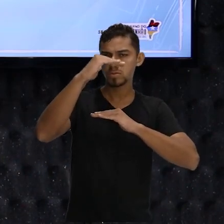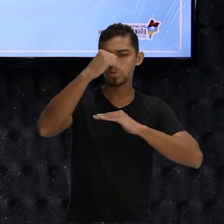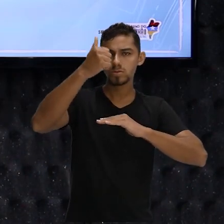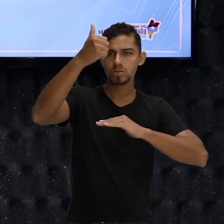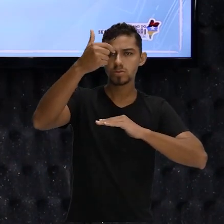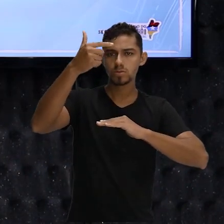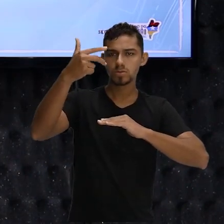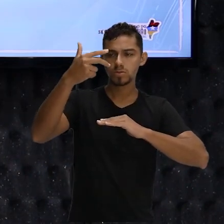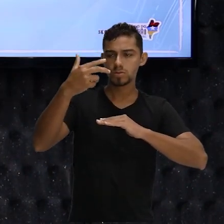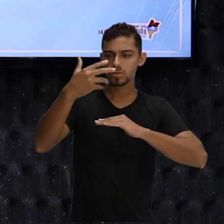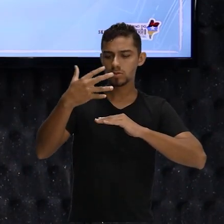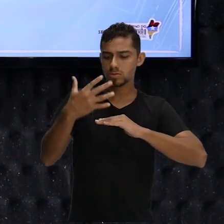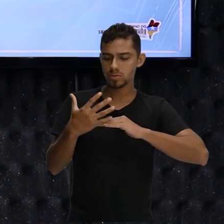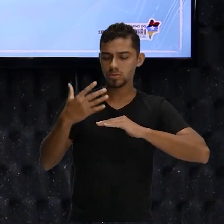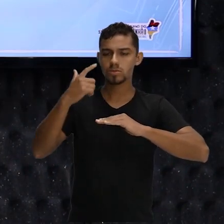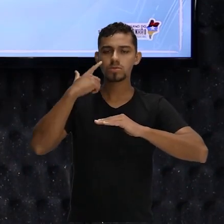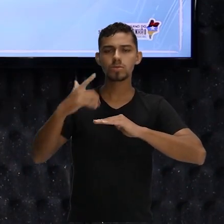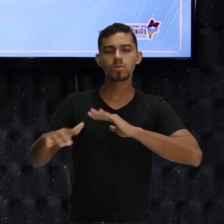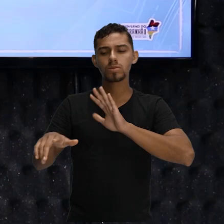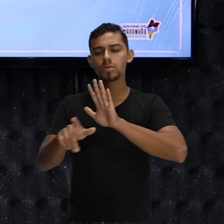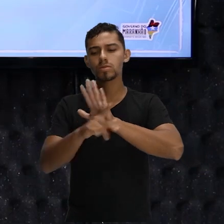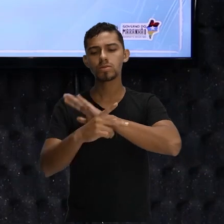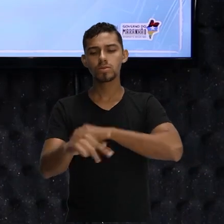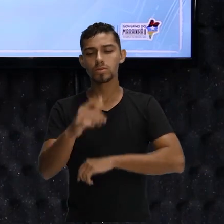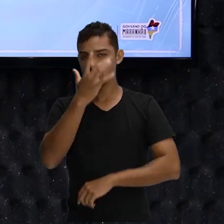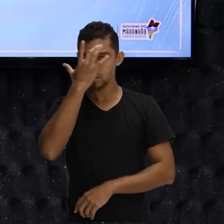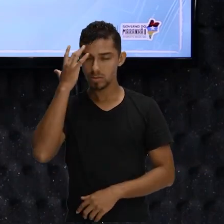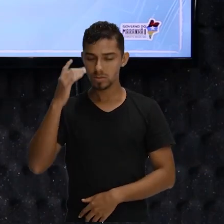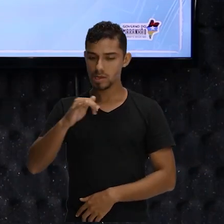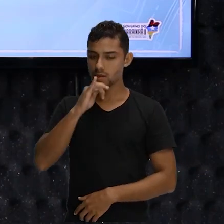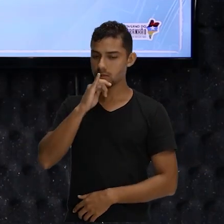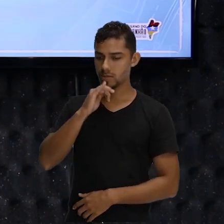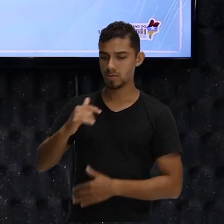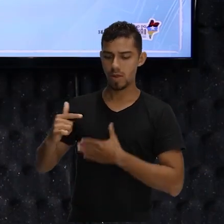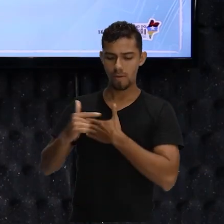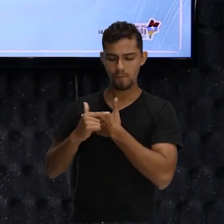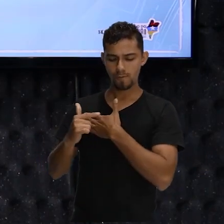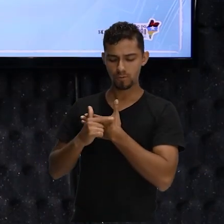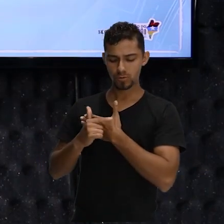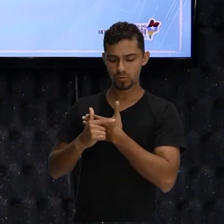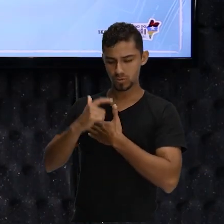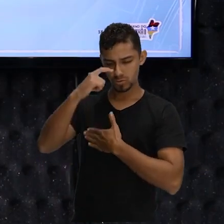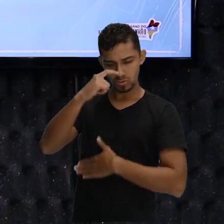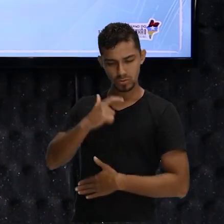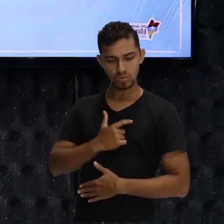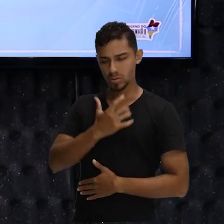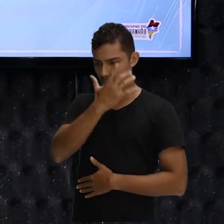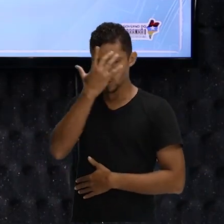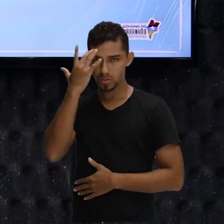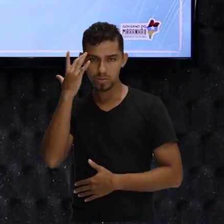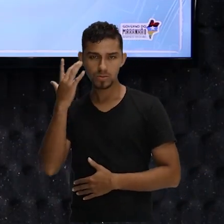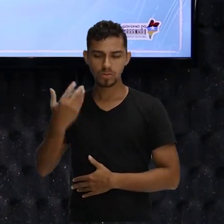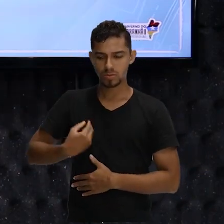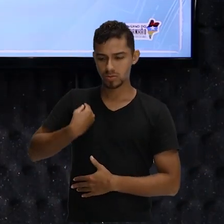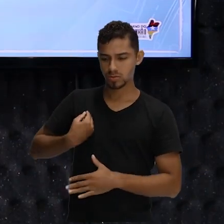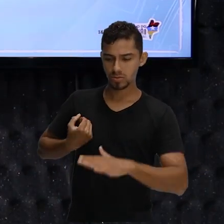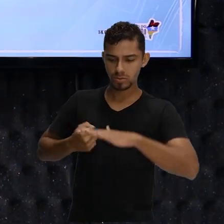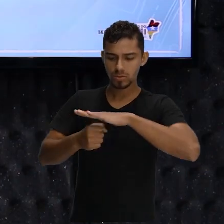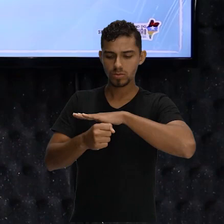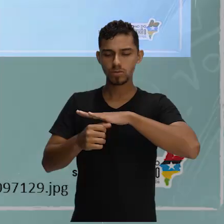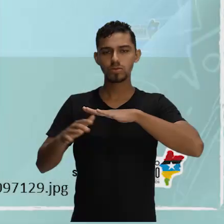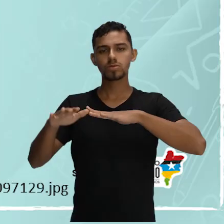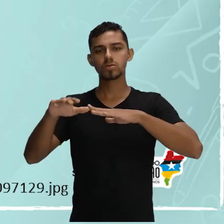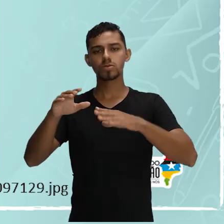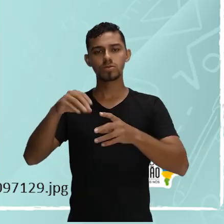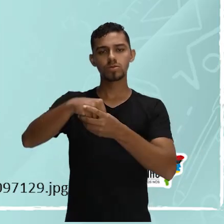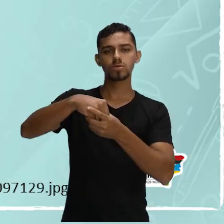estrutura o status que cada pessoa está ocupando, ou seja, a posição de cada pessoa nessa